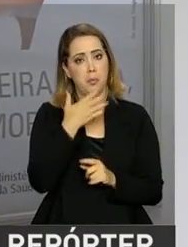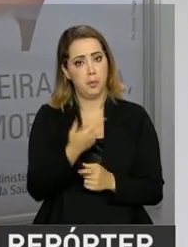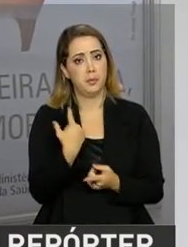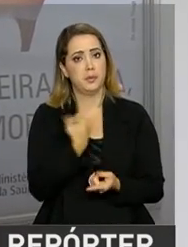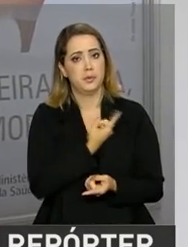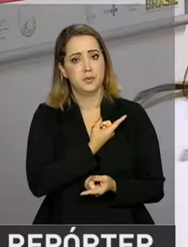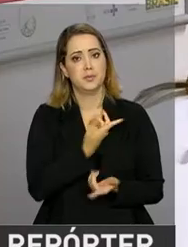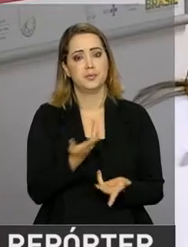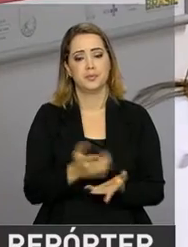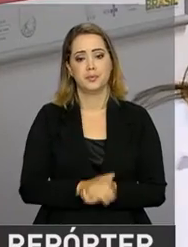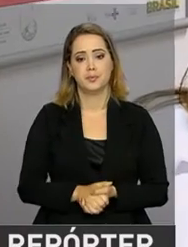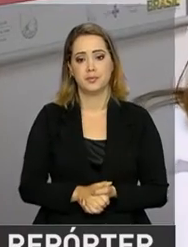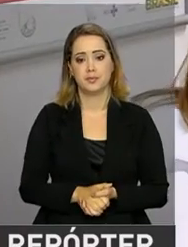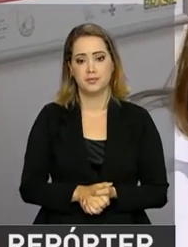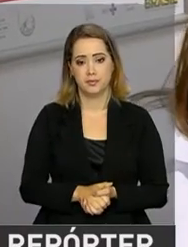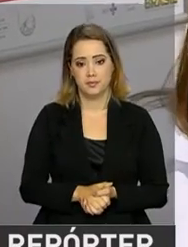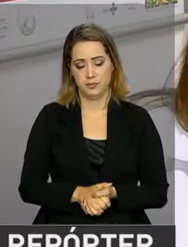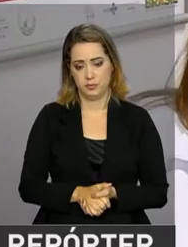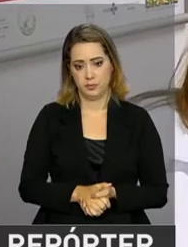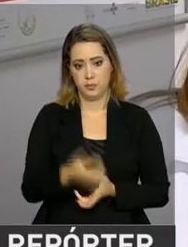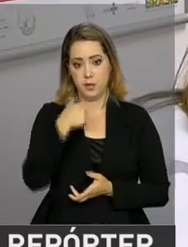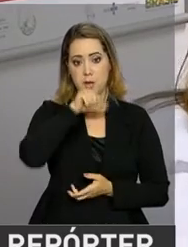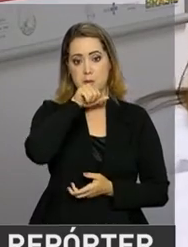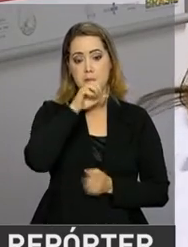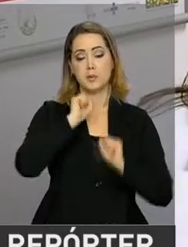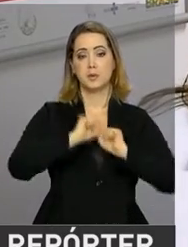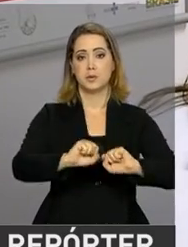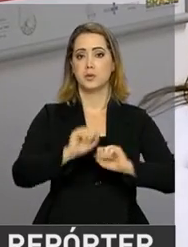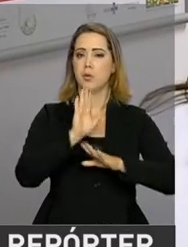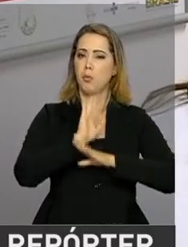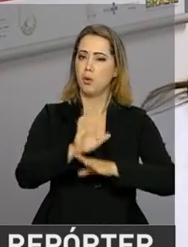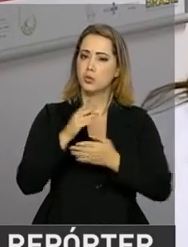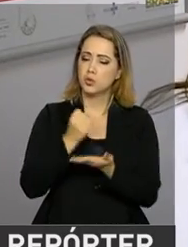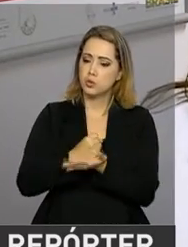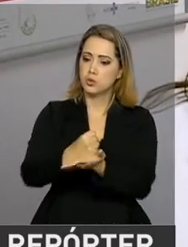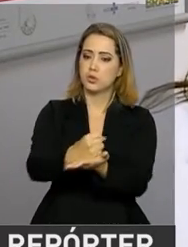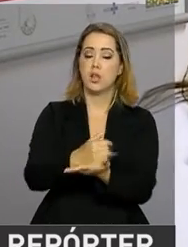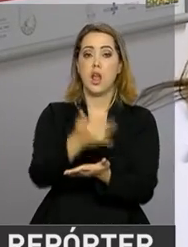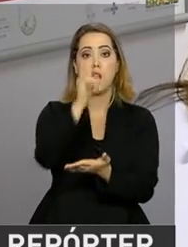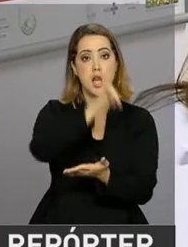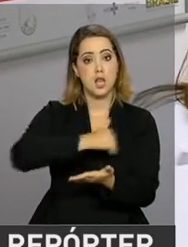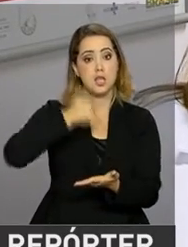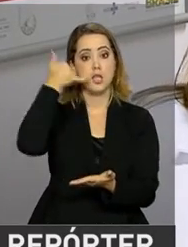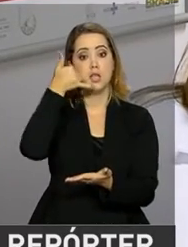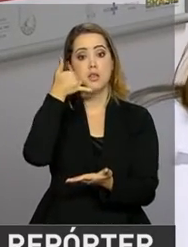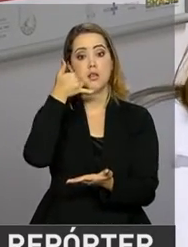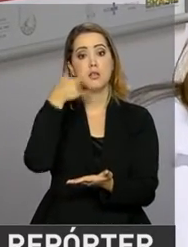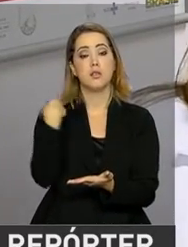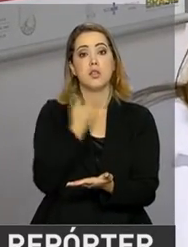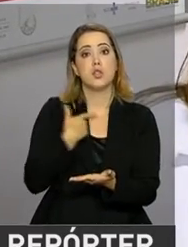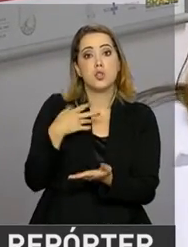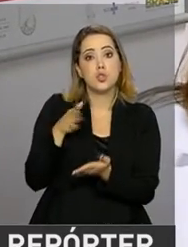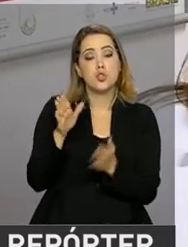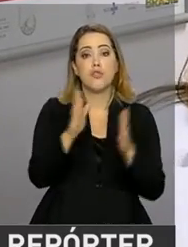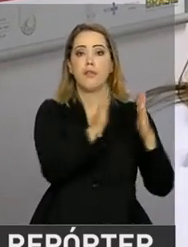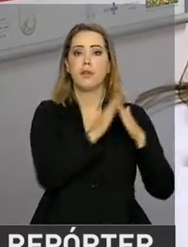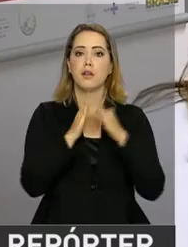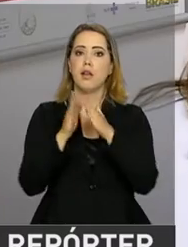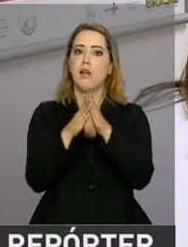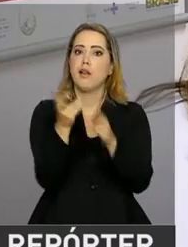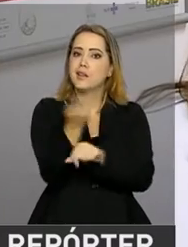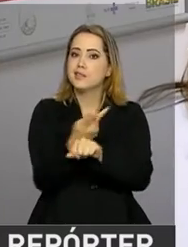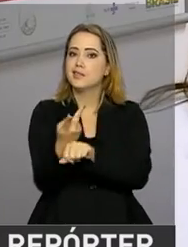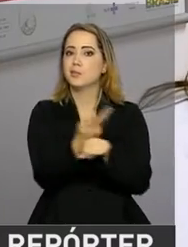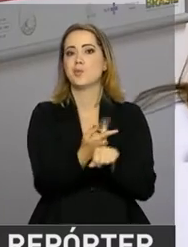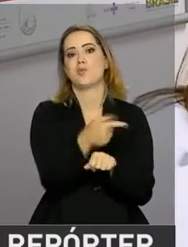que ele faz muito bem mas que estão em casa que podem fazer essa doação anos ligou para o banco de leite ea gente vai até a casa delas buscar então